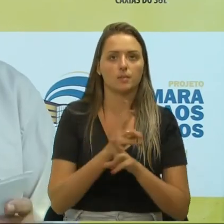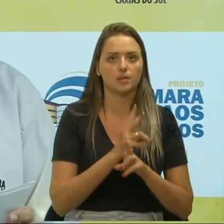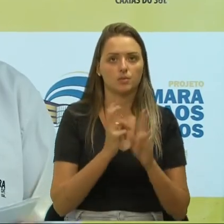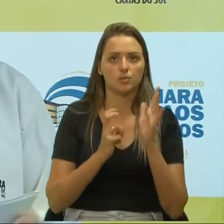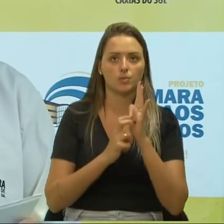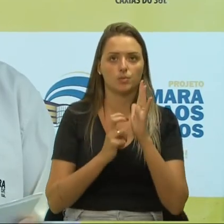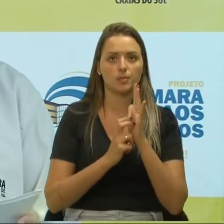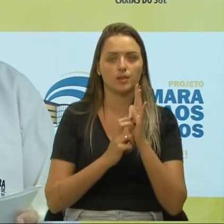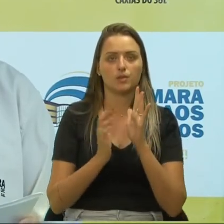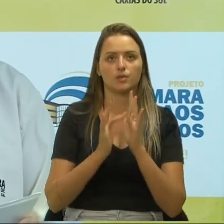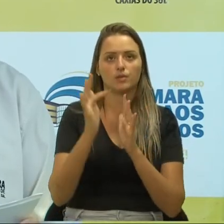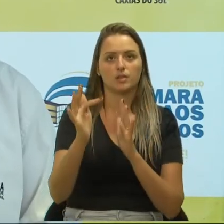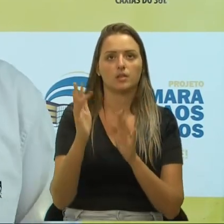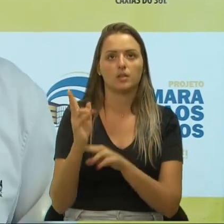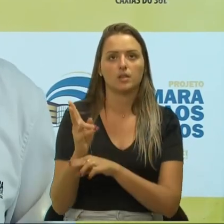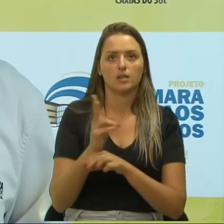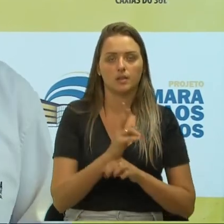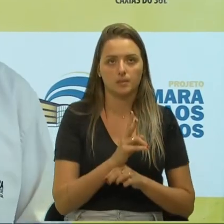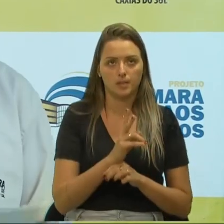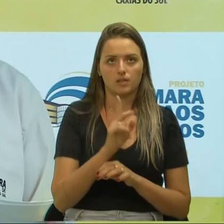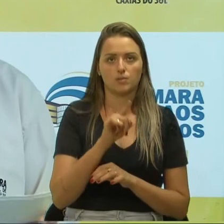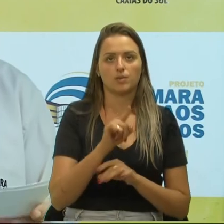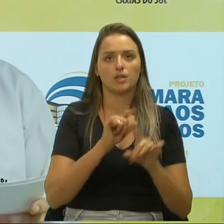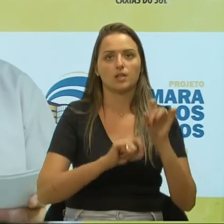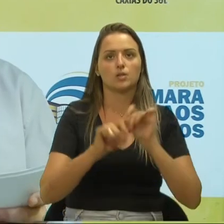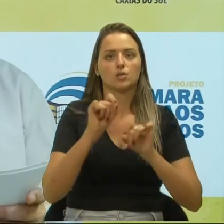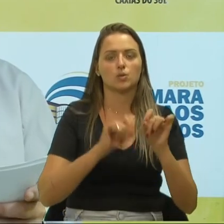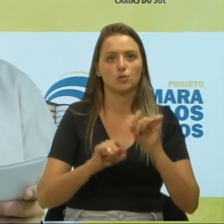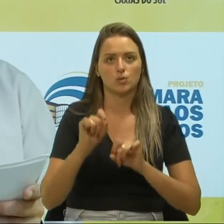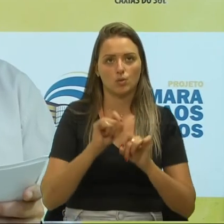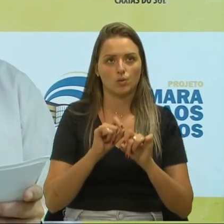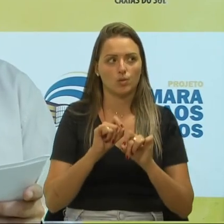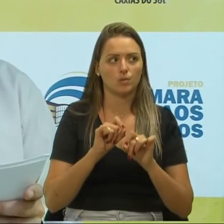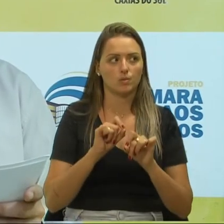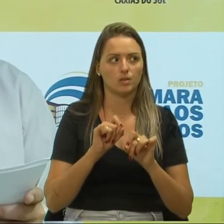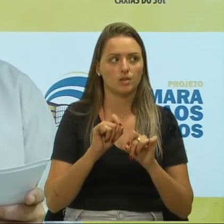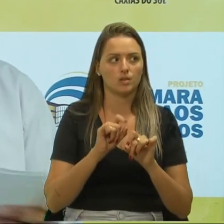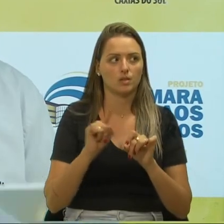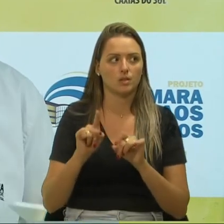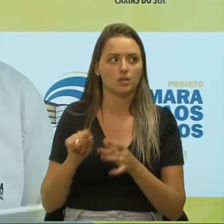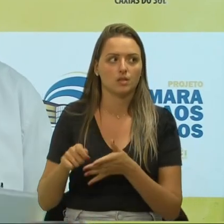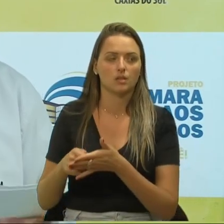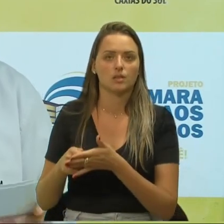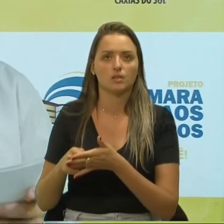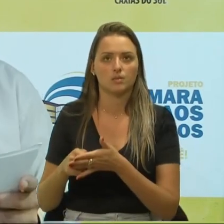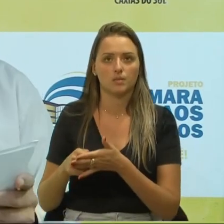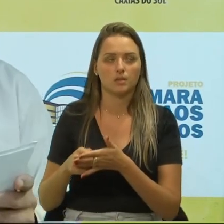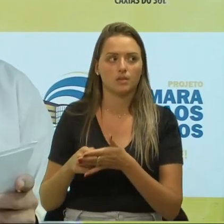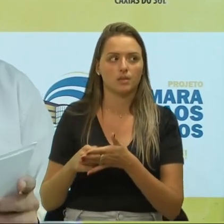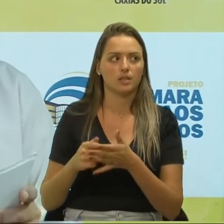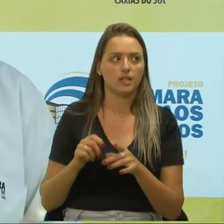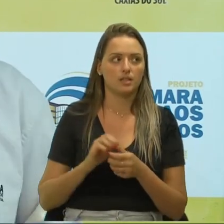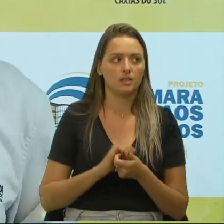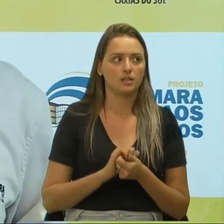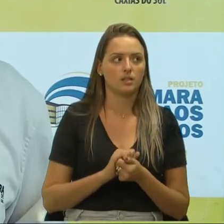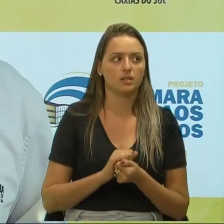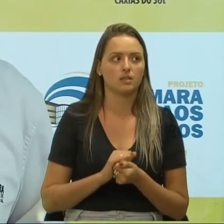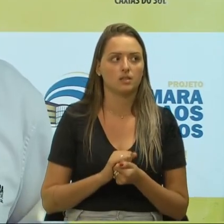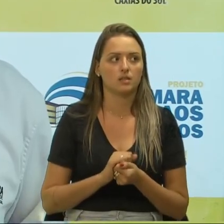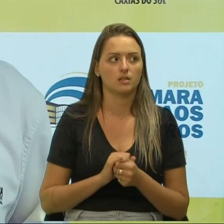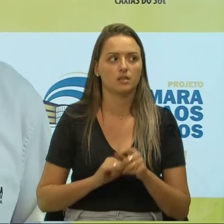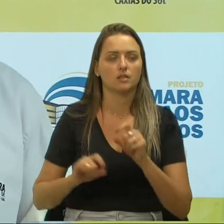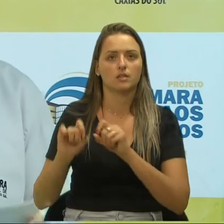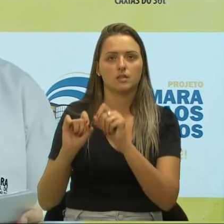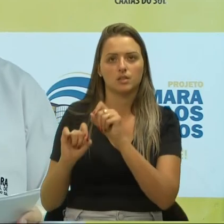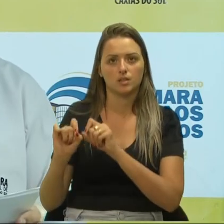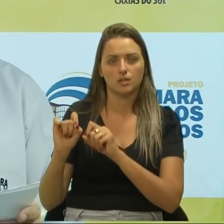Caixa Econômica Federal, e esse empréstimo é referente, para desapropriações de áreas e indenizações de áreas do futuro aeroporto regional de